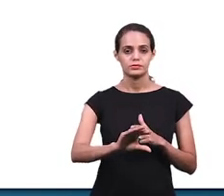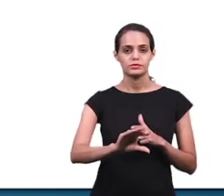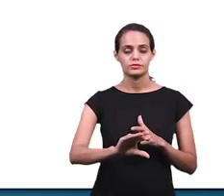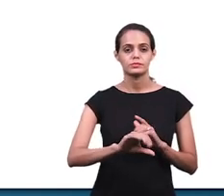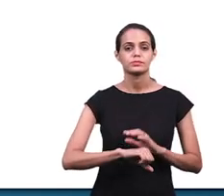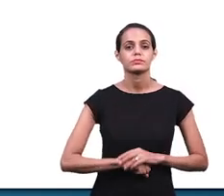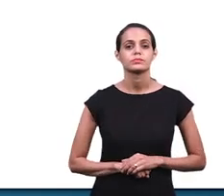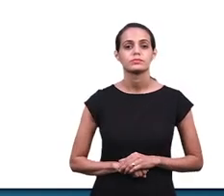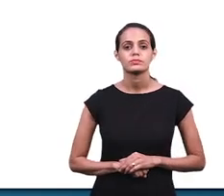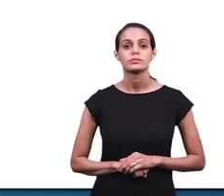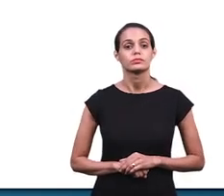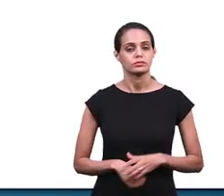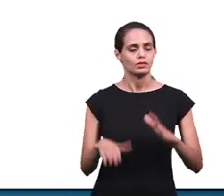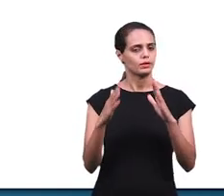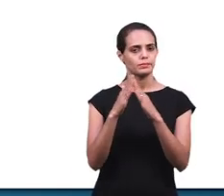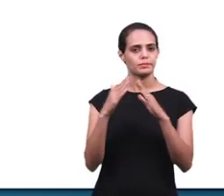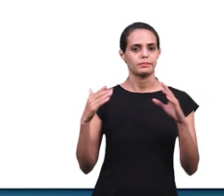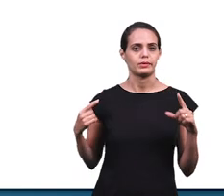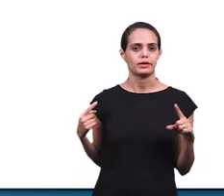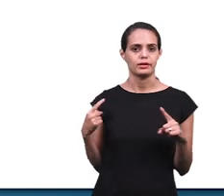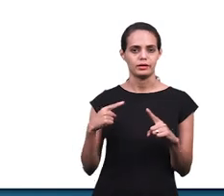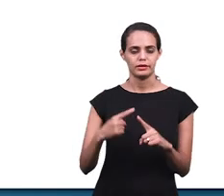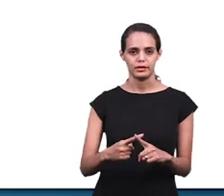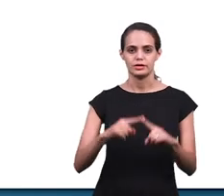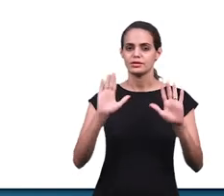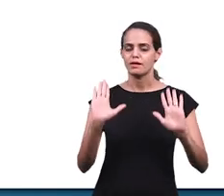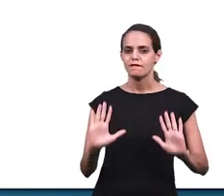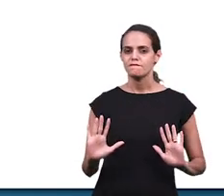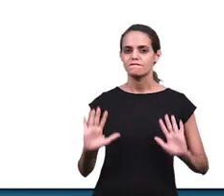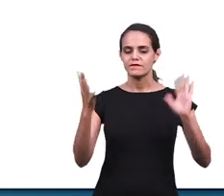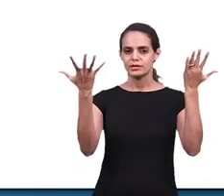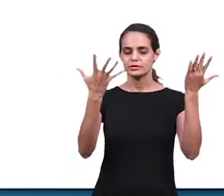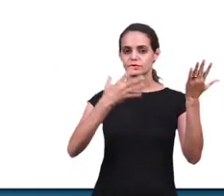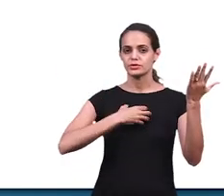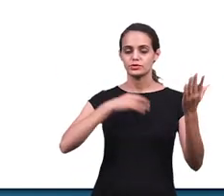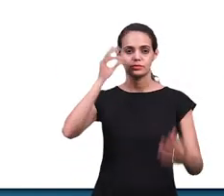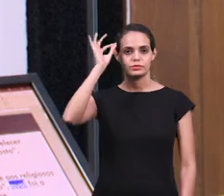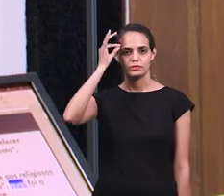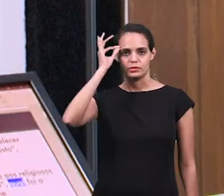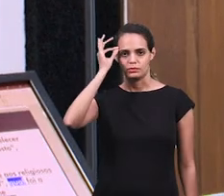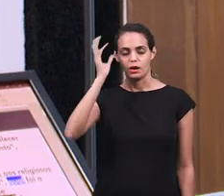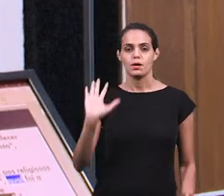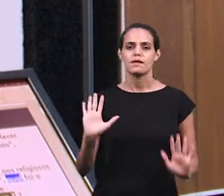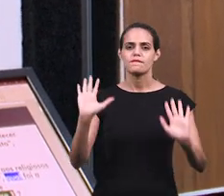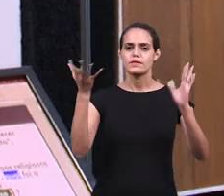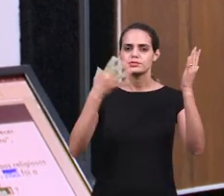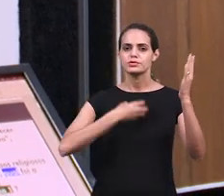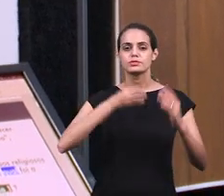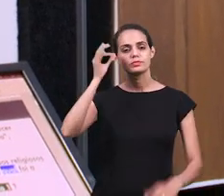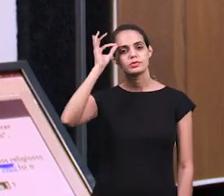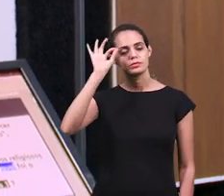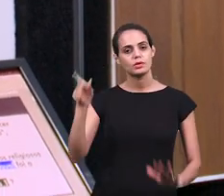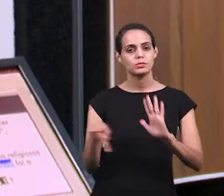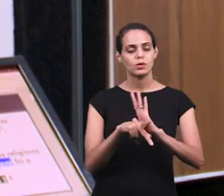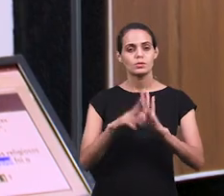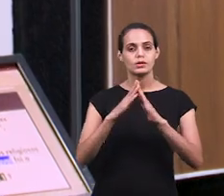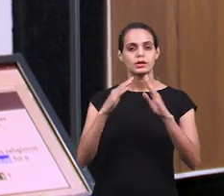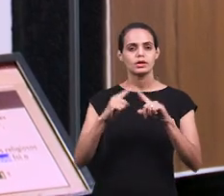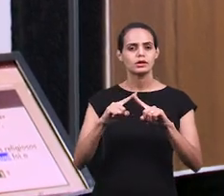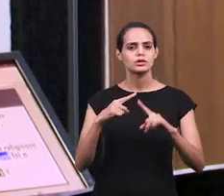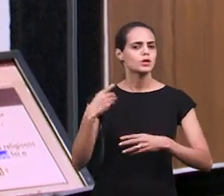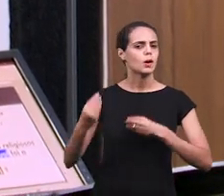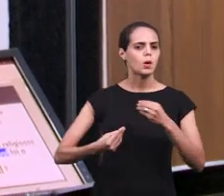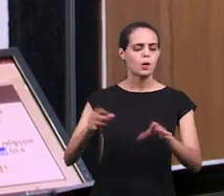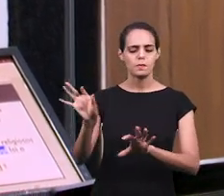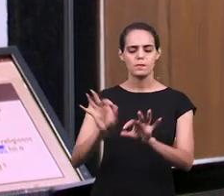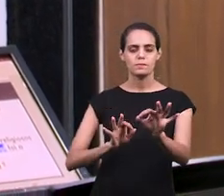e 8, para a igreja em sua festa espiritual. Então, a festa espiritual da igreja, como ela deve